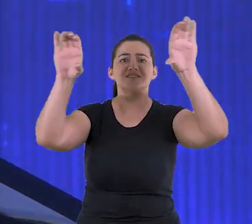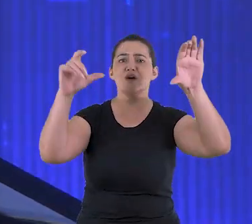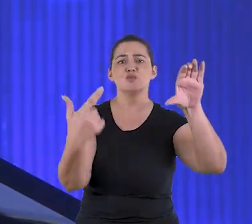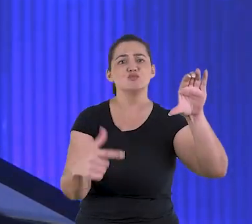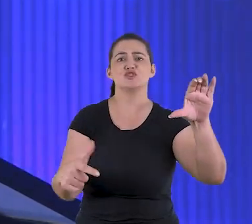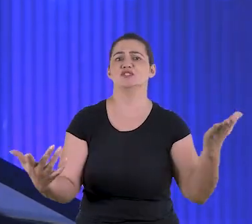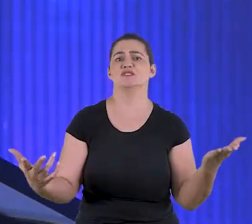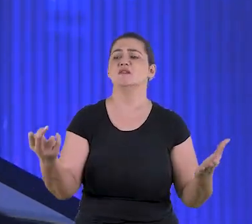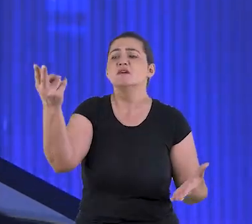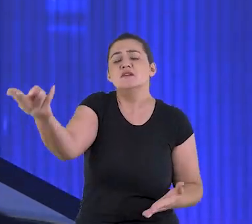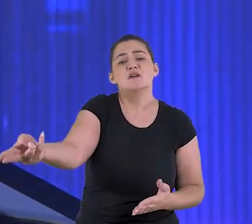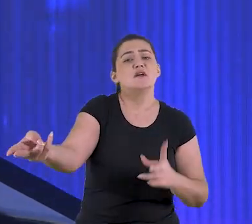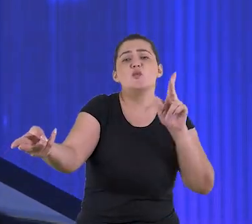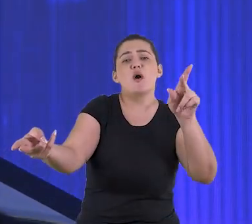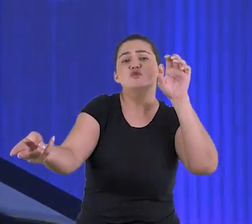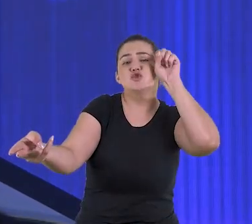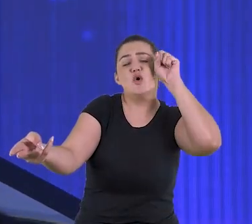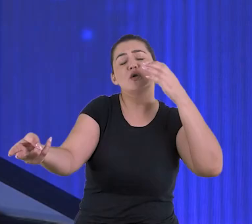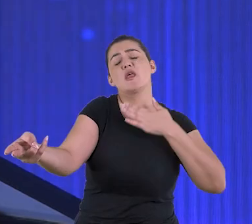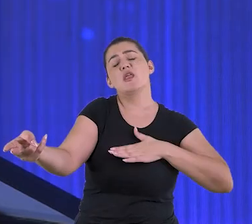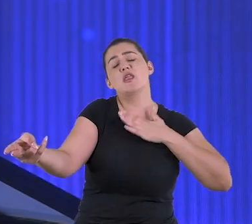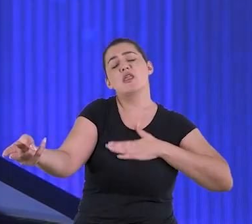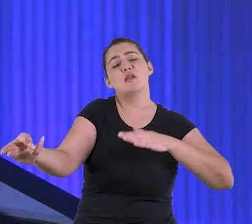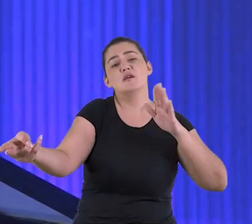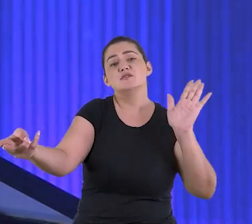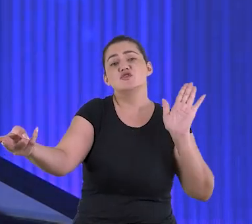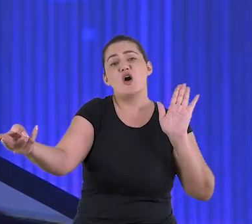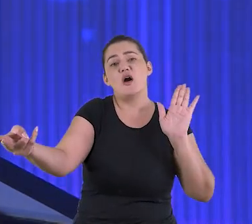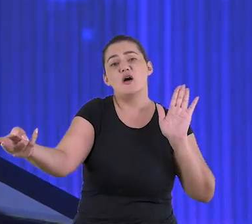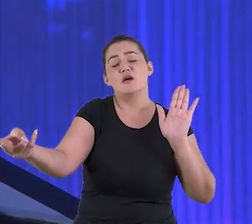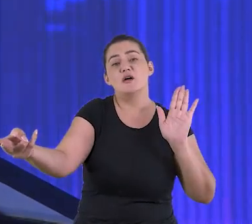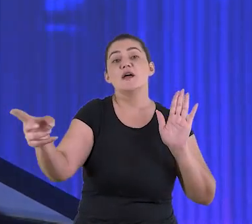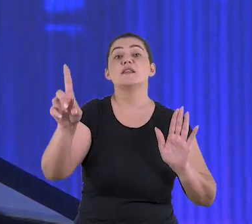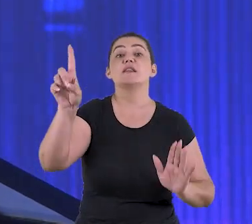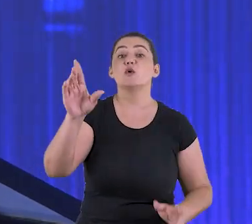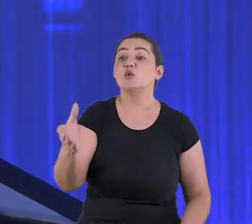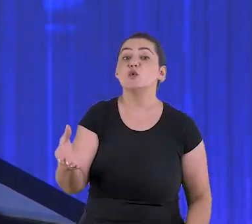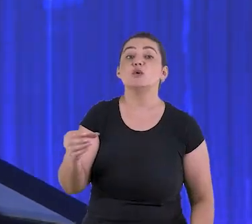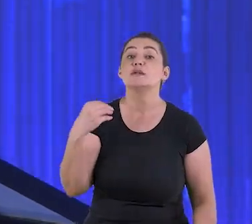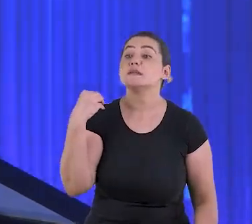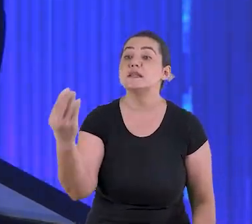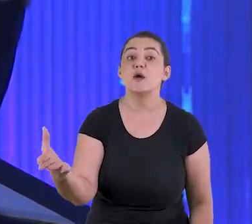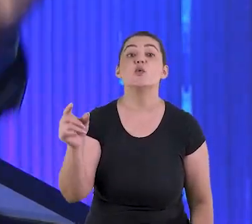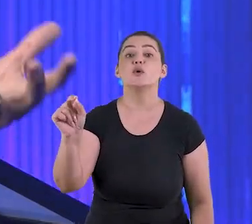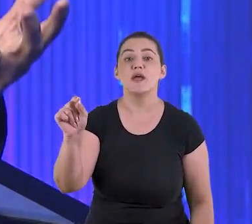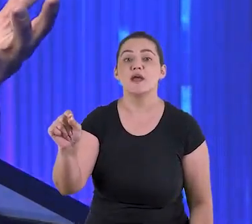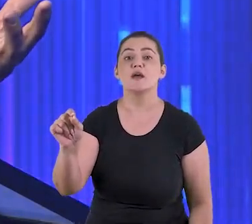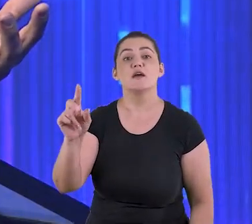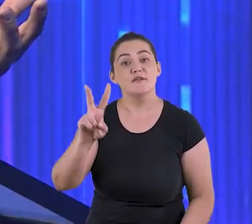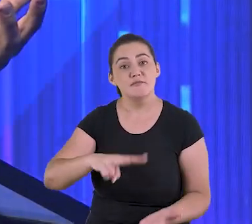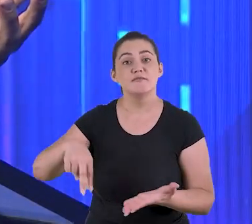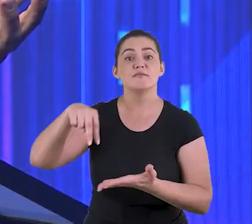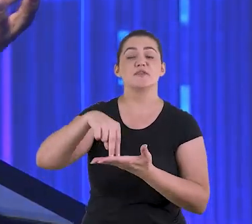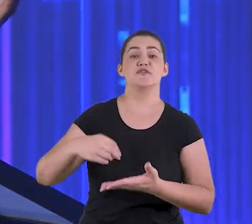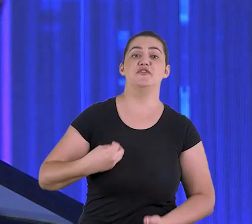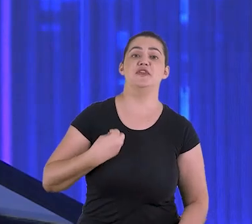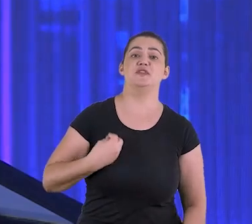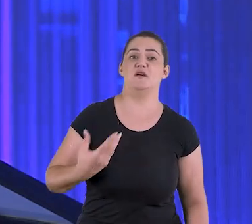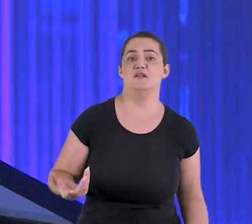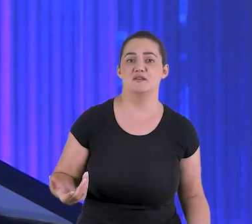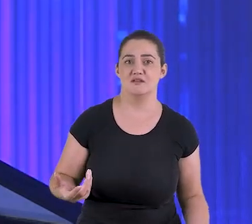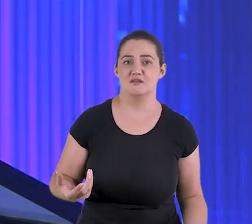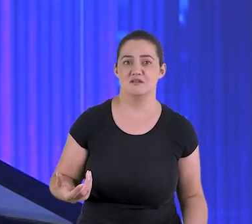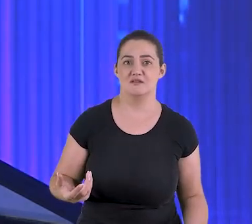céu, Lázaro estava descansando, e o que Deus deu para ele naquele momento foi uma postergação de vida. Jesus